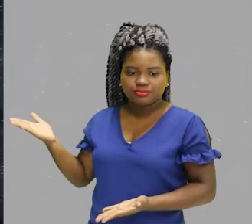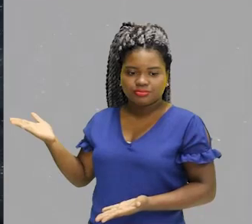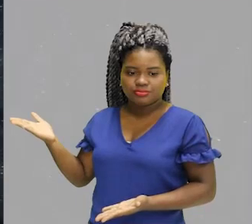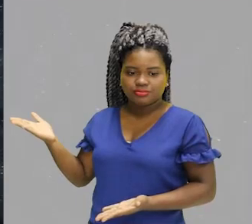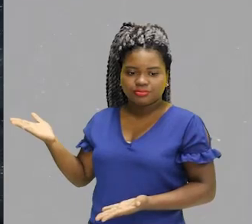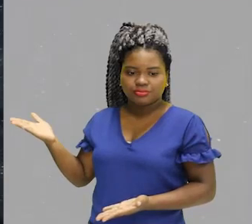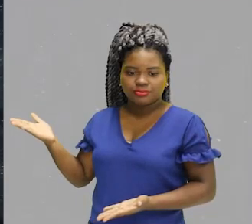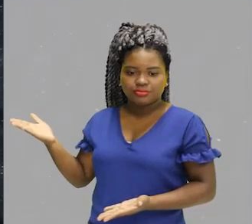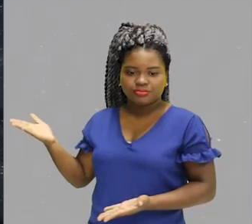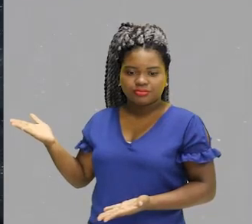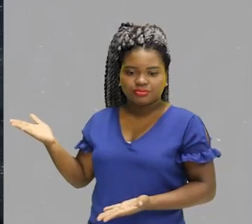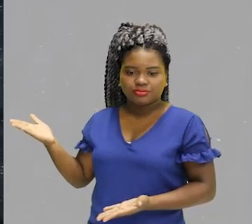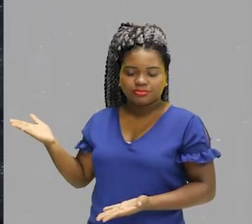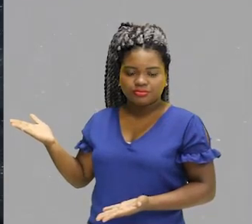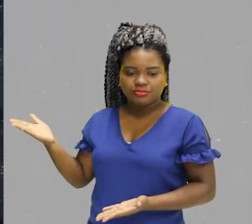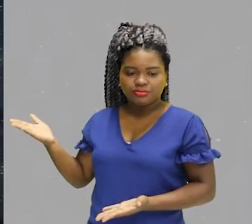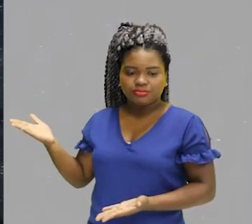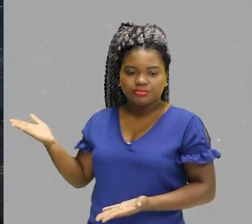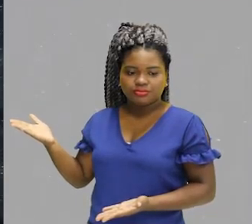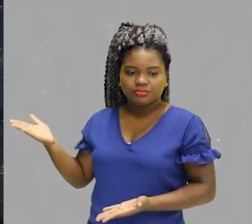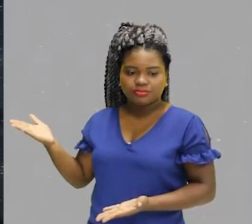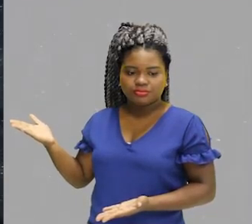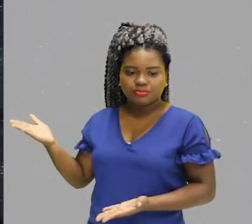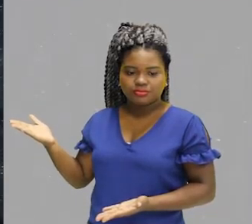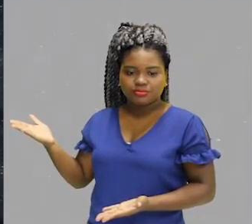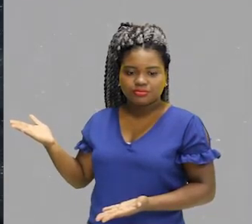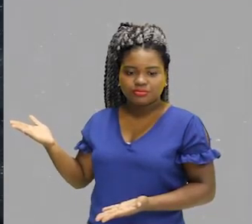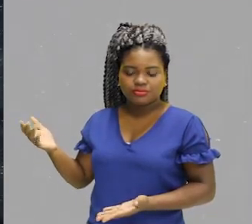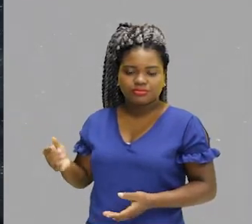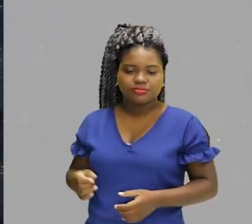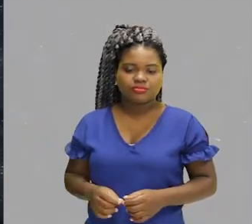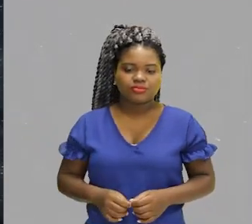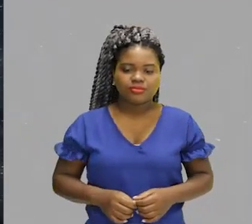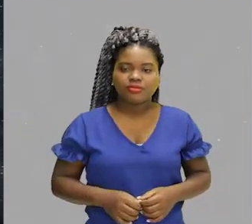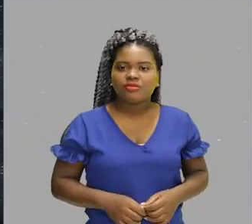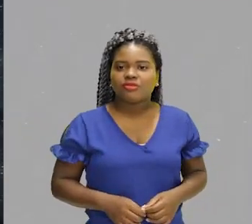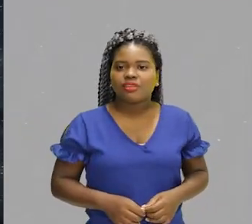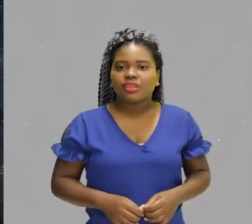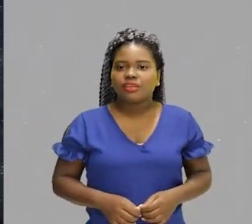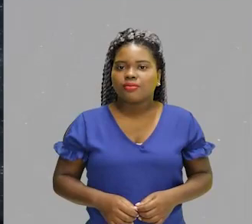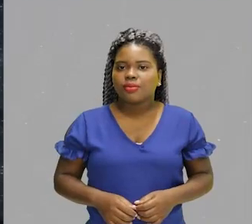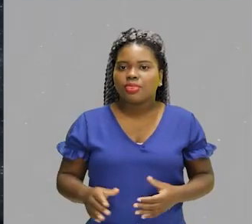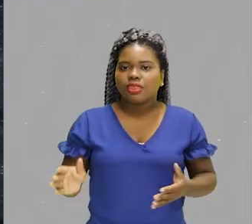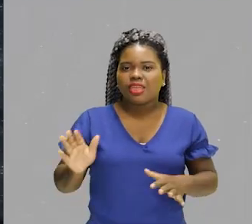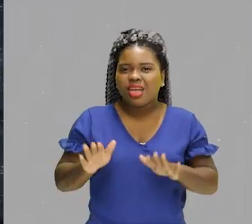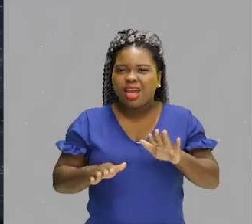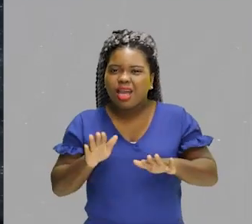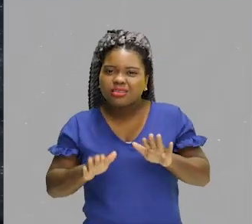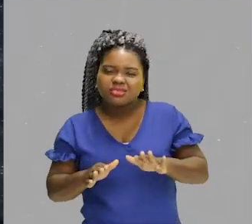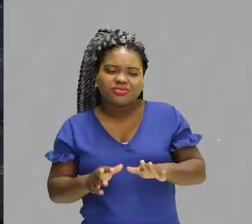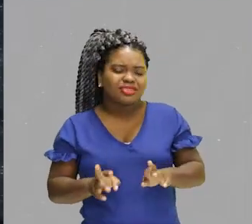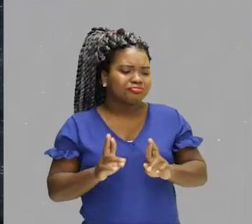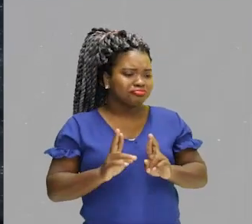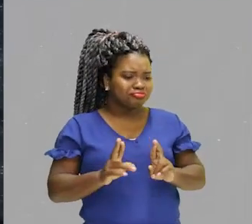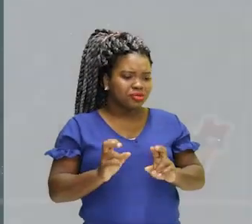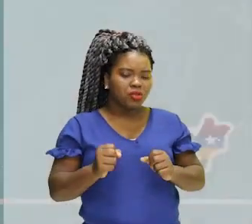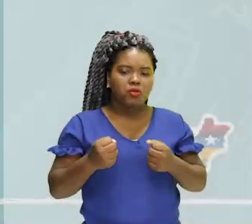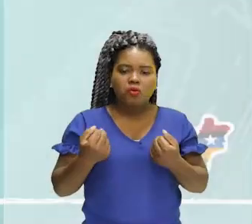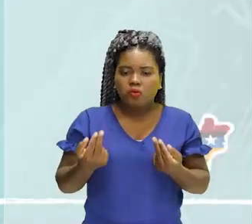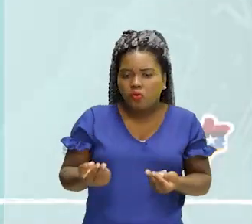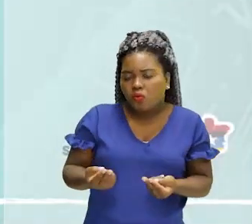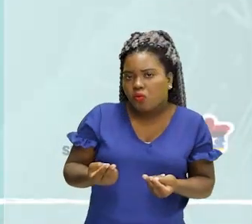o final de um processo ou o início de uma nova situação, que às vezes não é a esperada ou